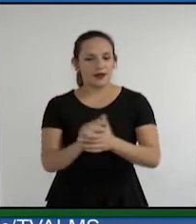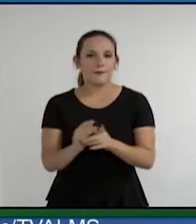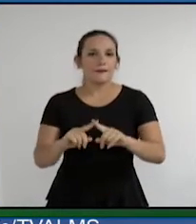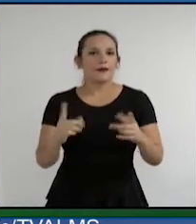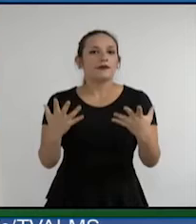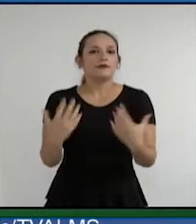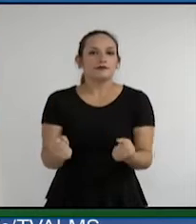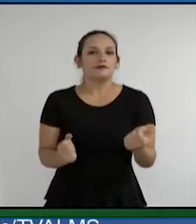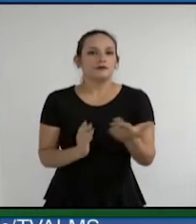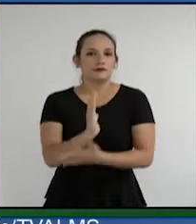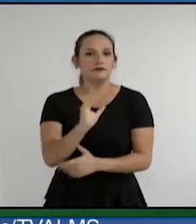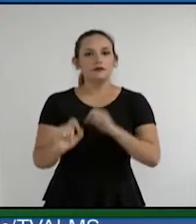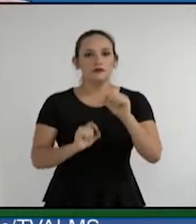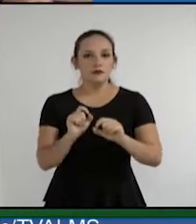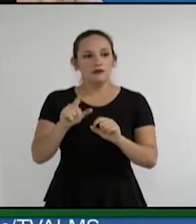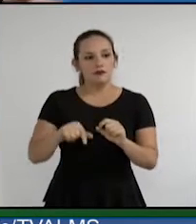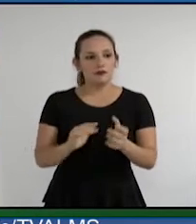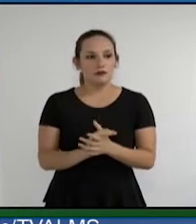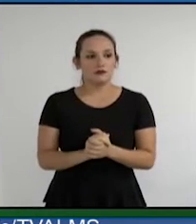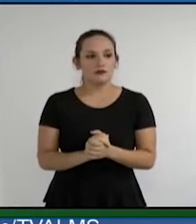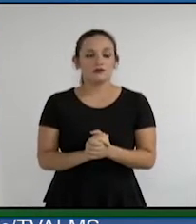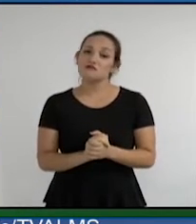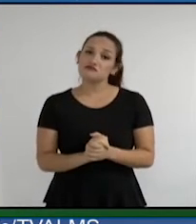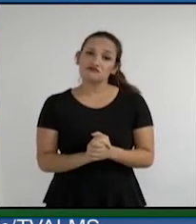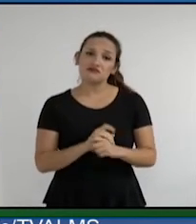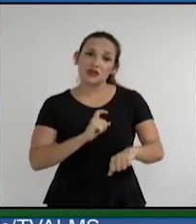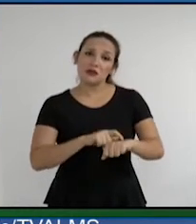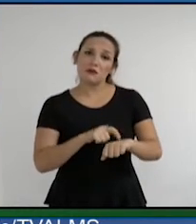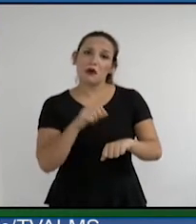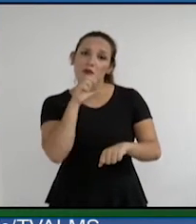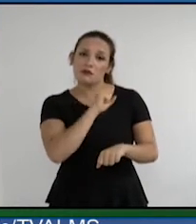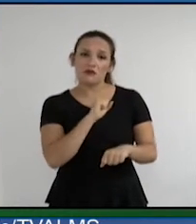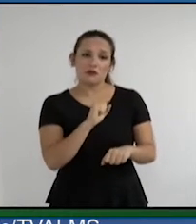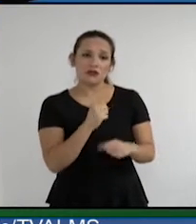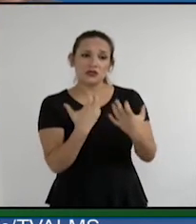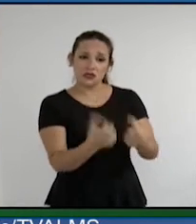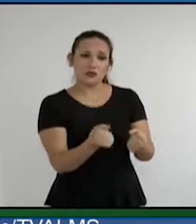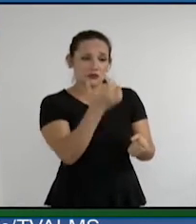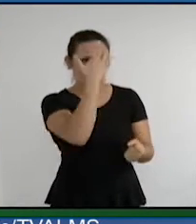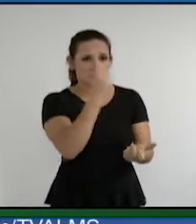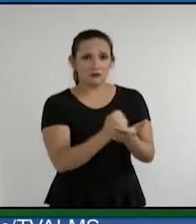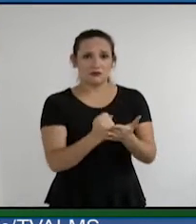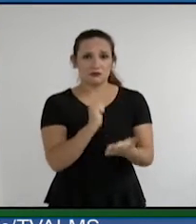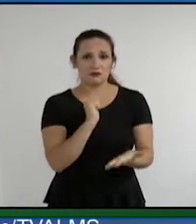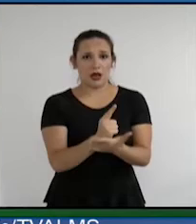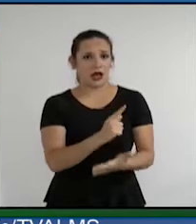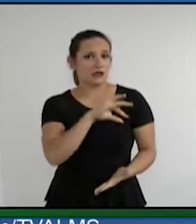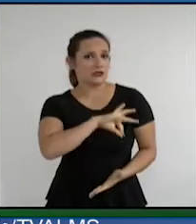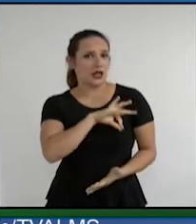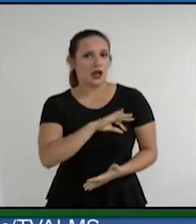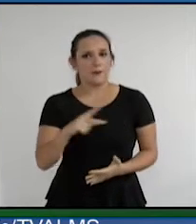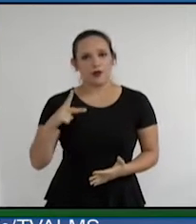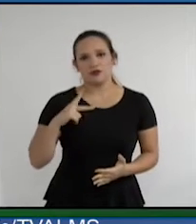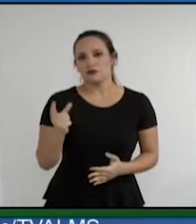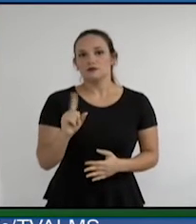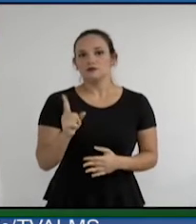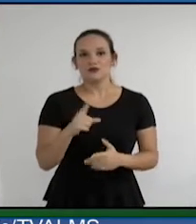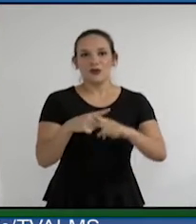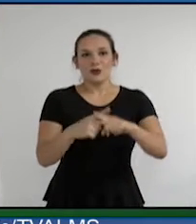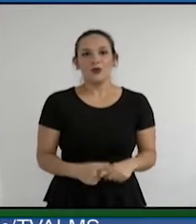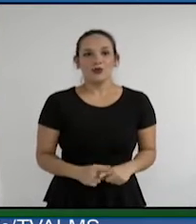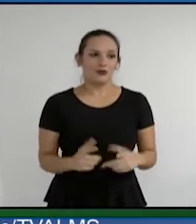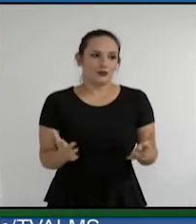casa a questão da contratação temporária. Que tudo isso, gente, que está aqui, é reflexo exatamente da